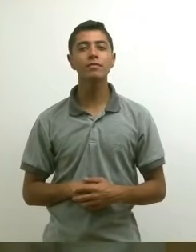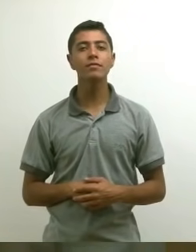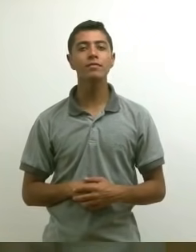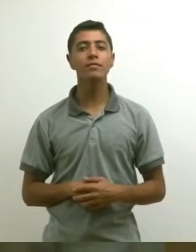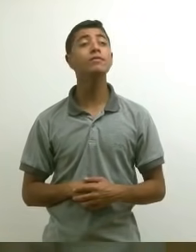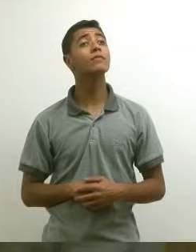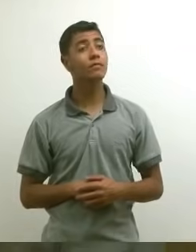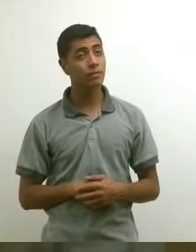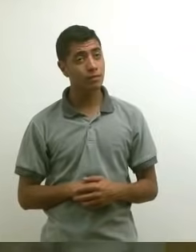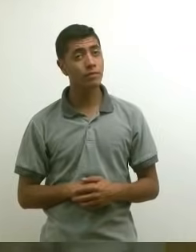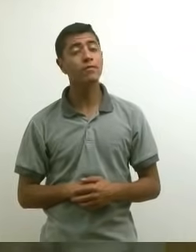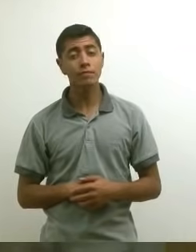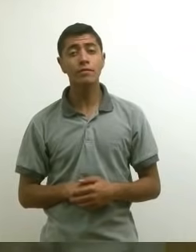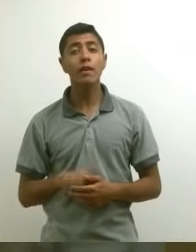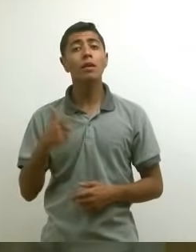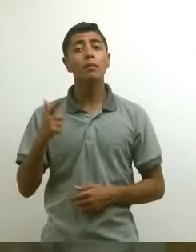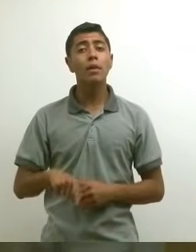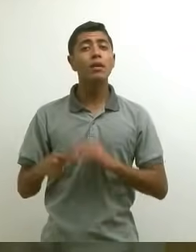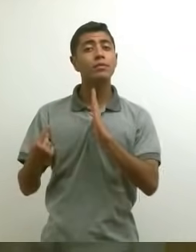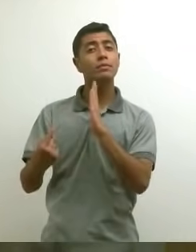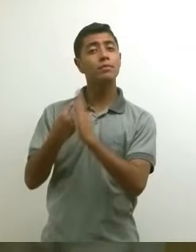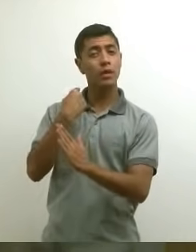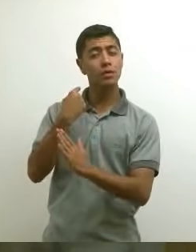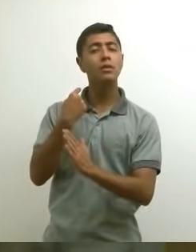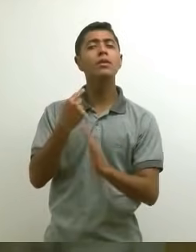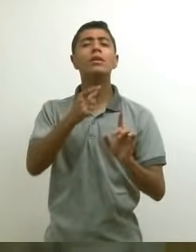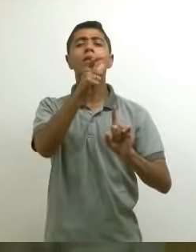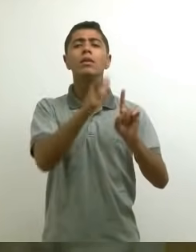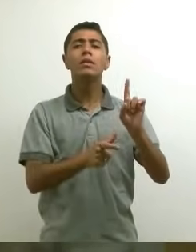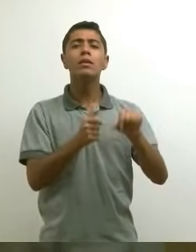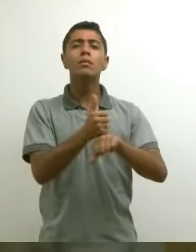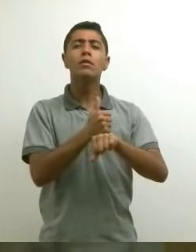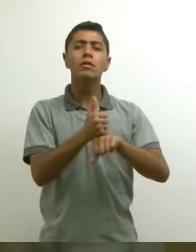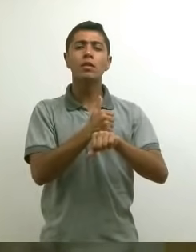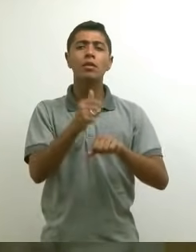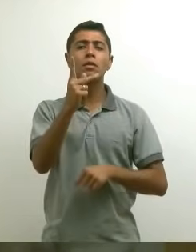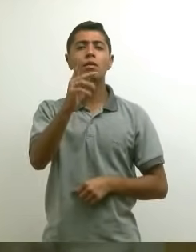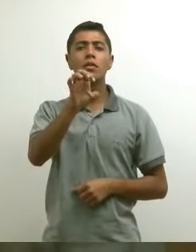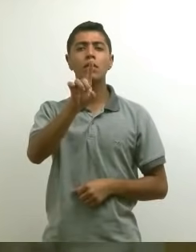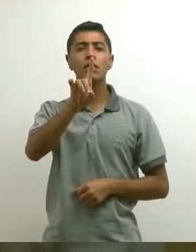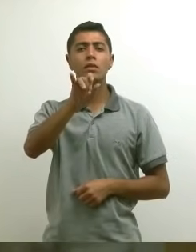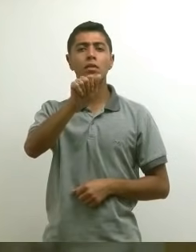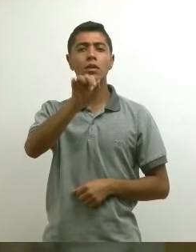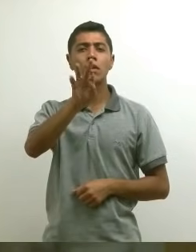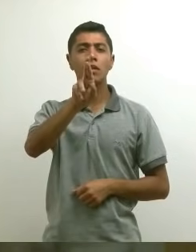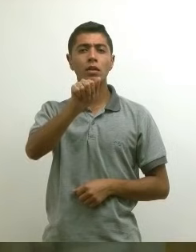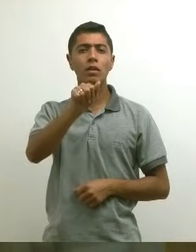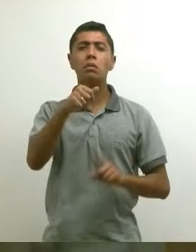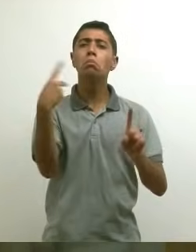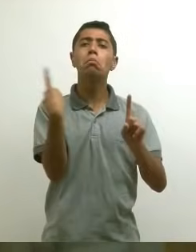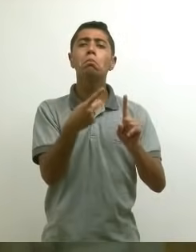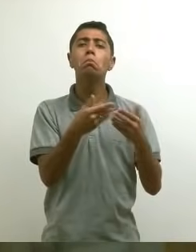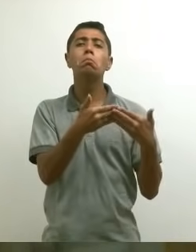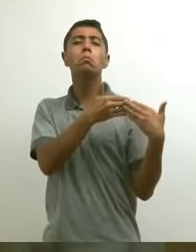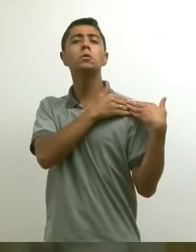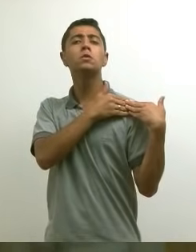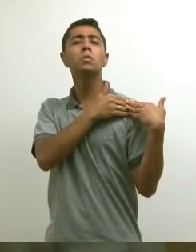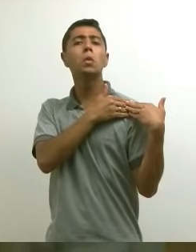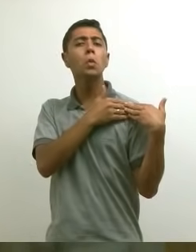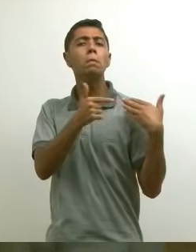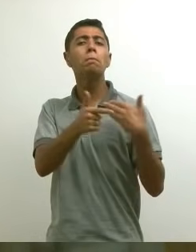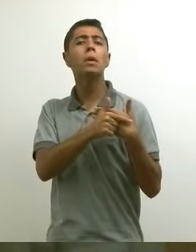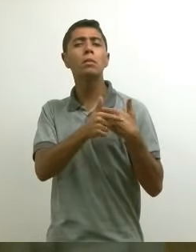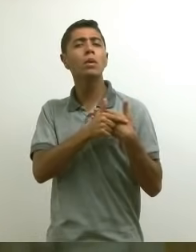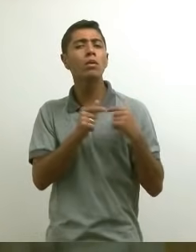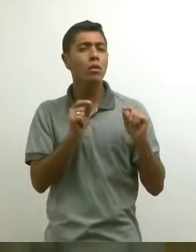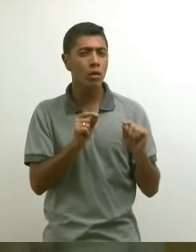sobre o papel do pediatra é qual a sua visão sobre o papel do pediatra como um primeiro